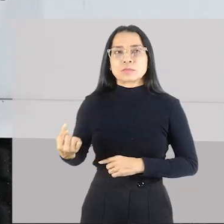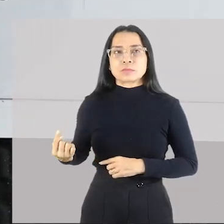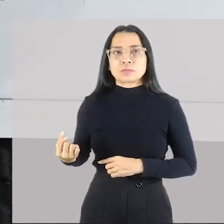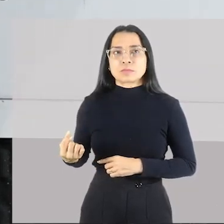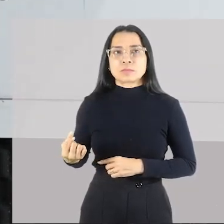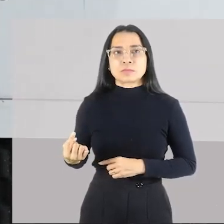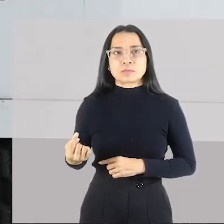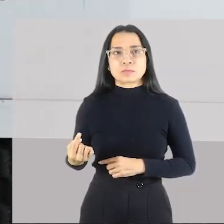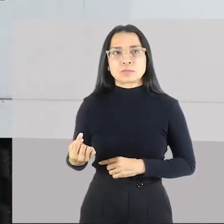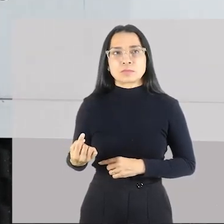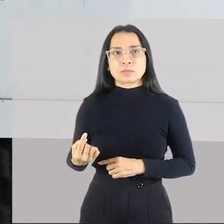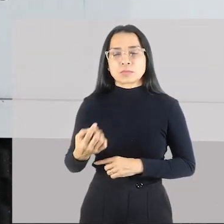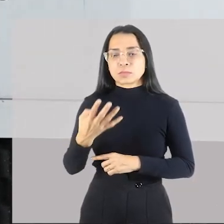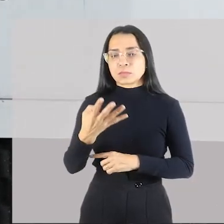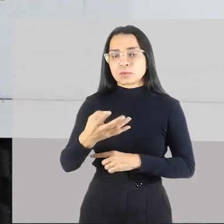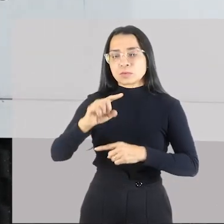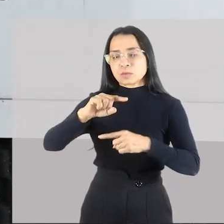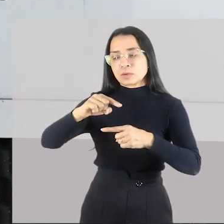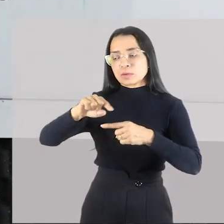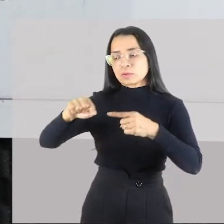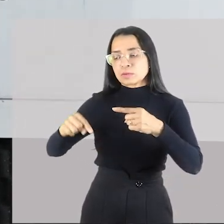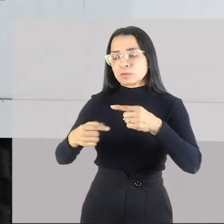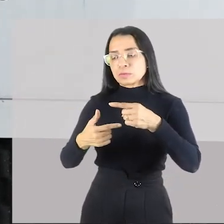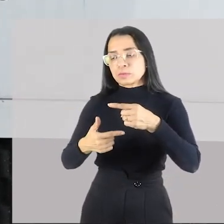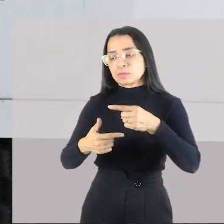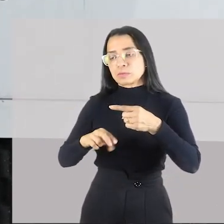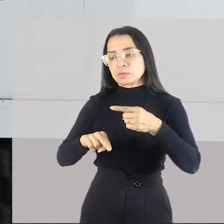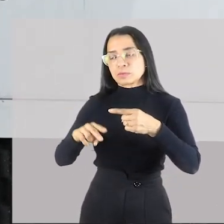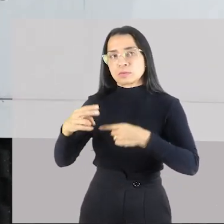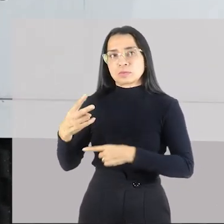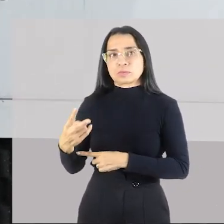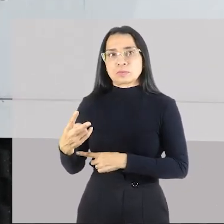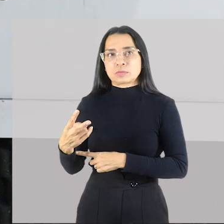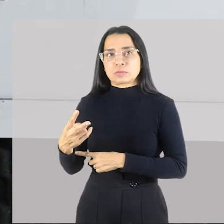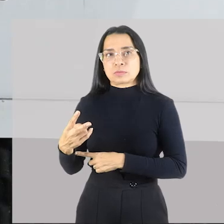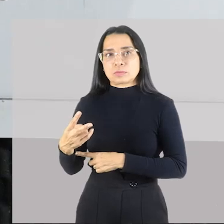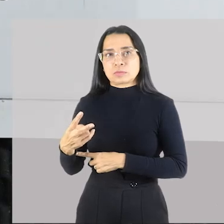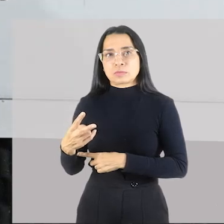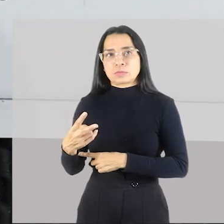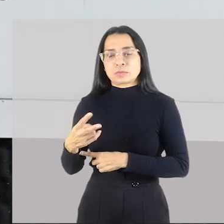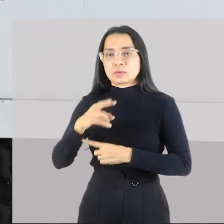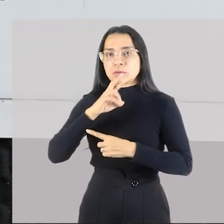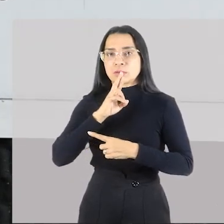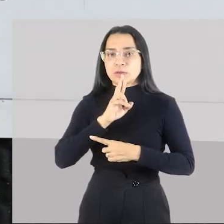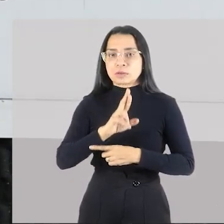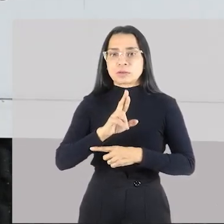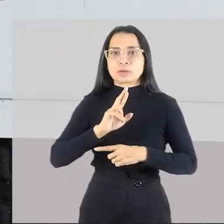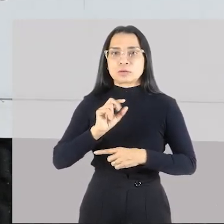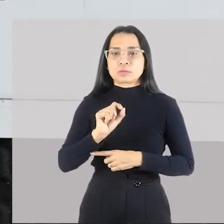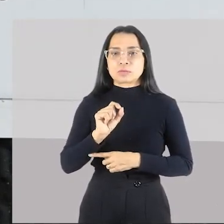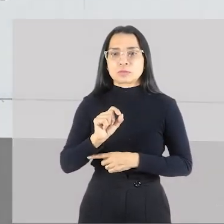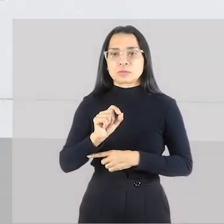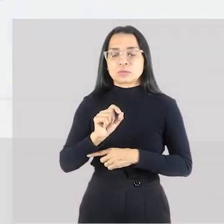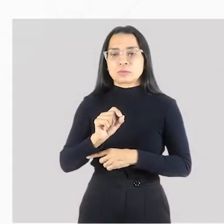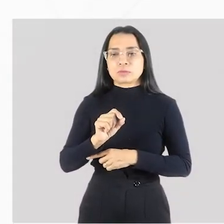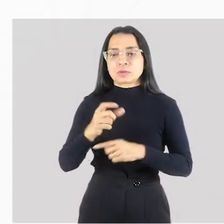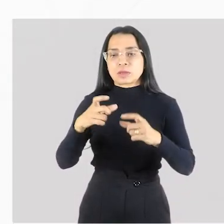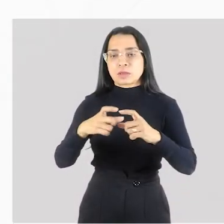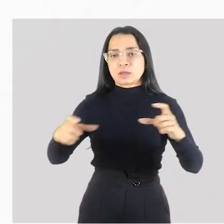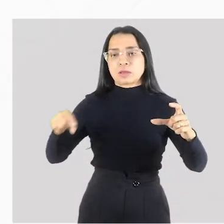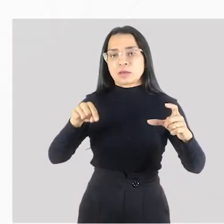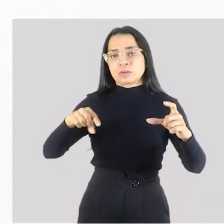o 4 dividido por 2 dá 2. Ó. X igual a 2. Então, resolvi a